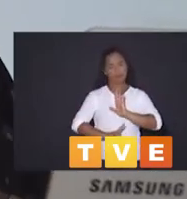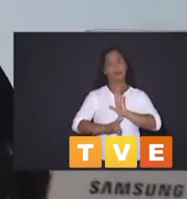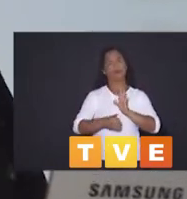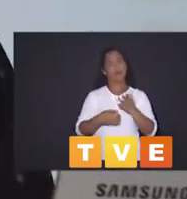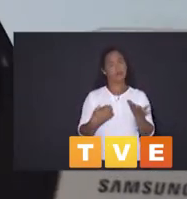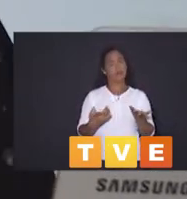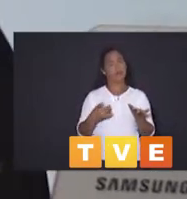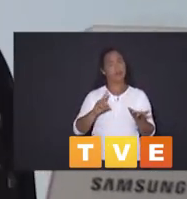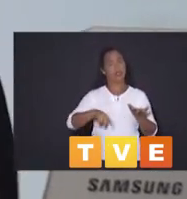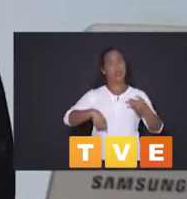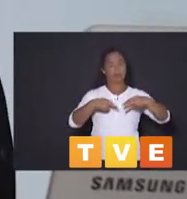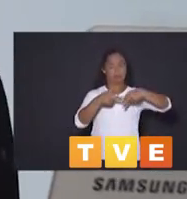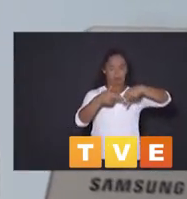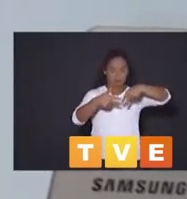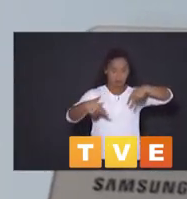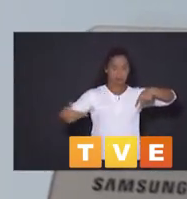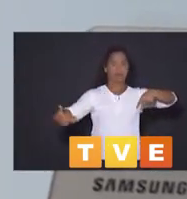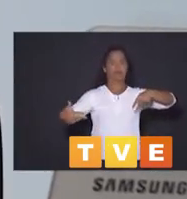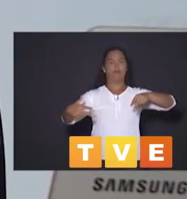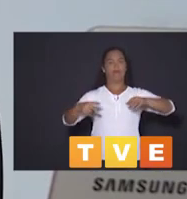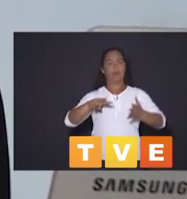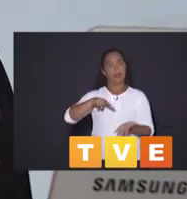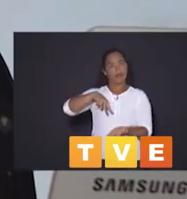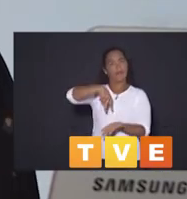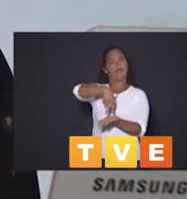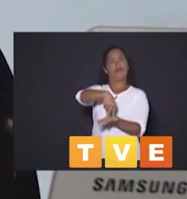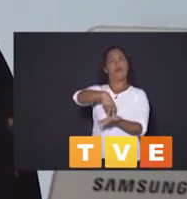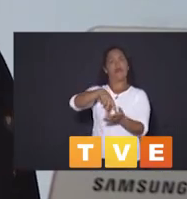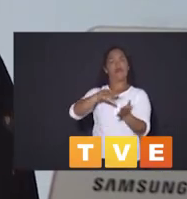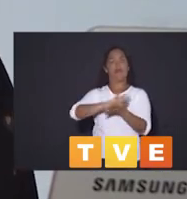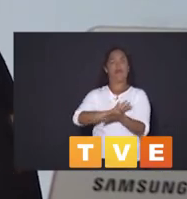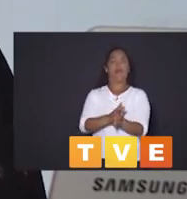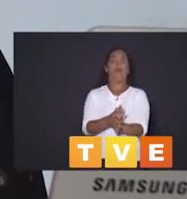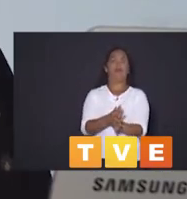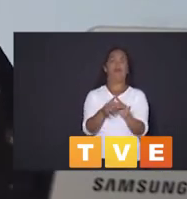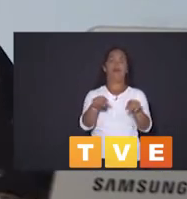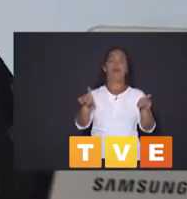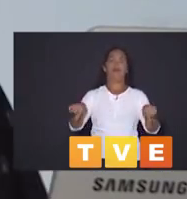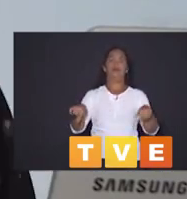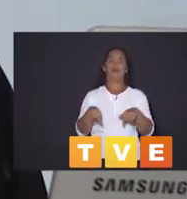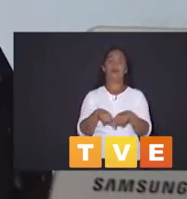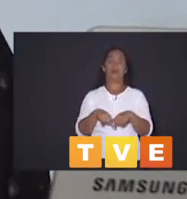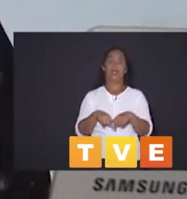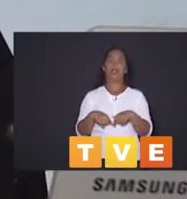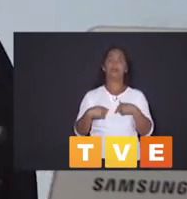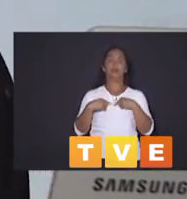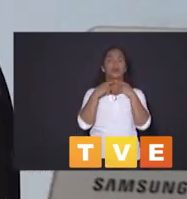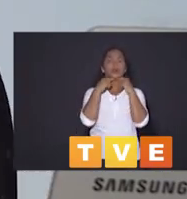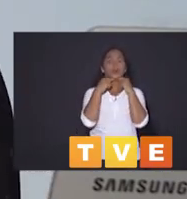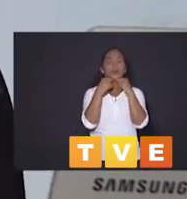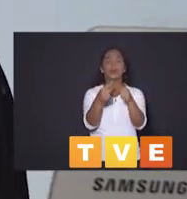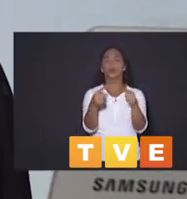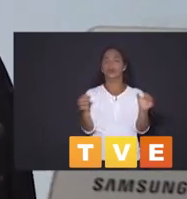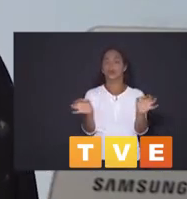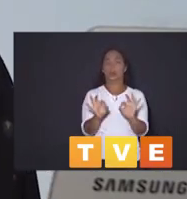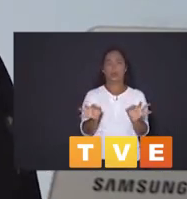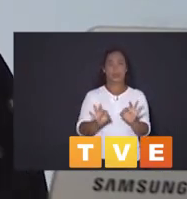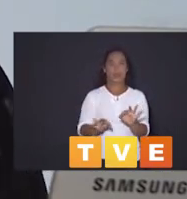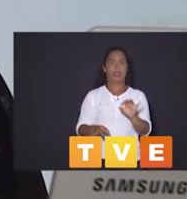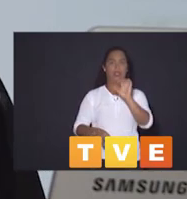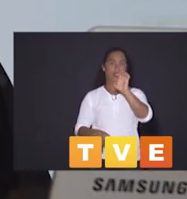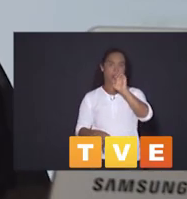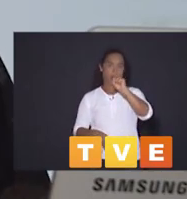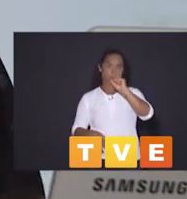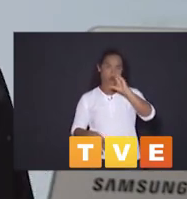disse falar de gênero e sim de enfrentar preconceitos dentro de sala de aula nem eu não tenho dúvida que o escola sem partido é um